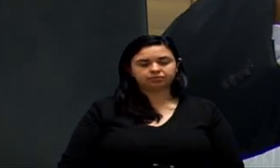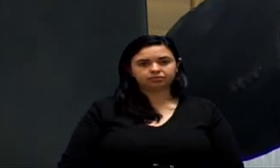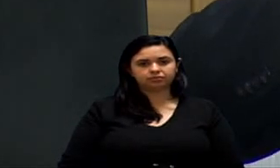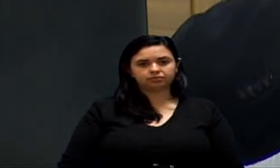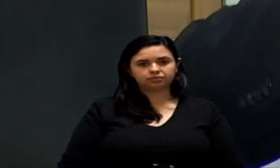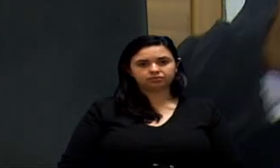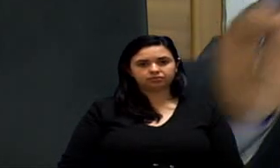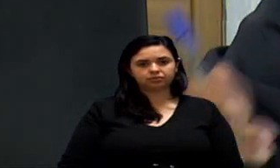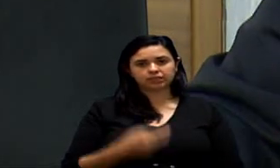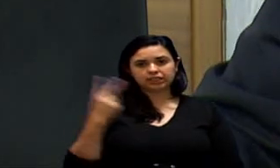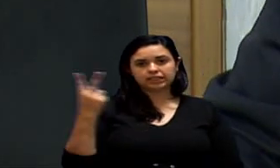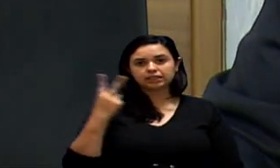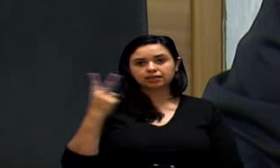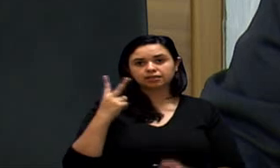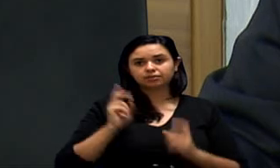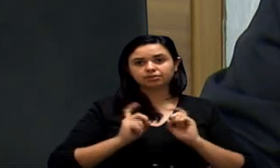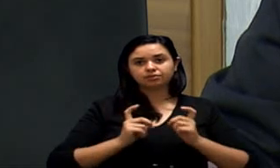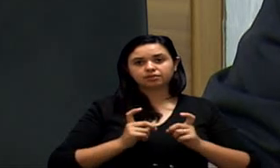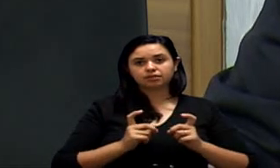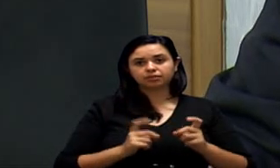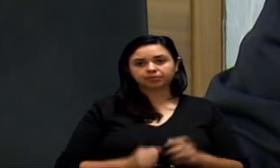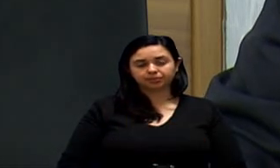E é em segunda discussão, vereadora.